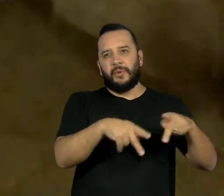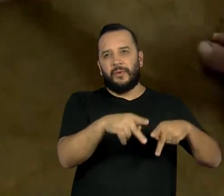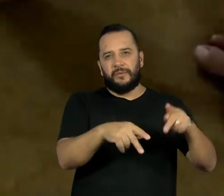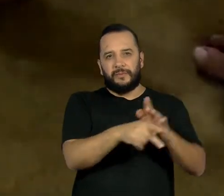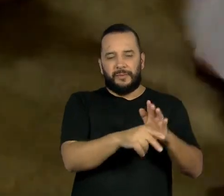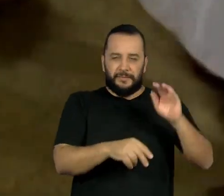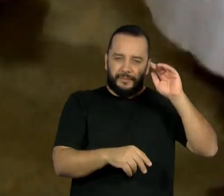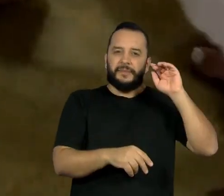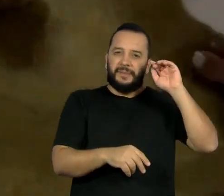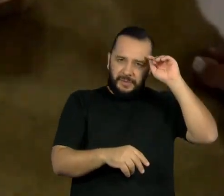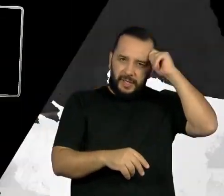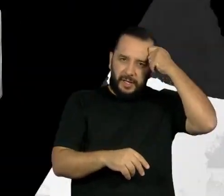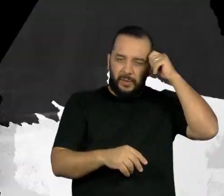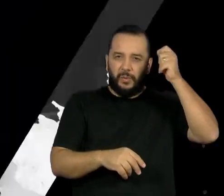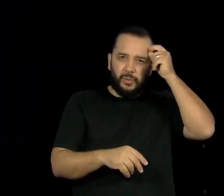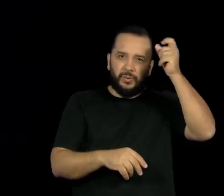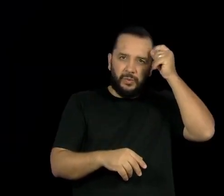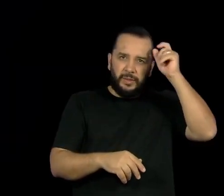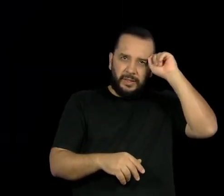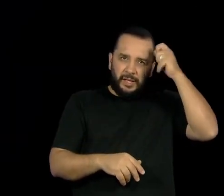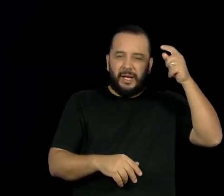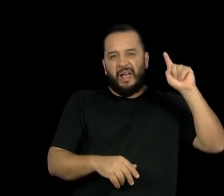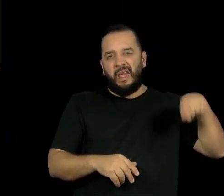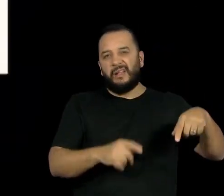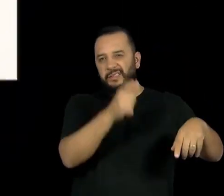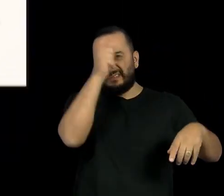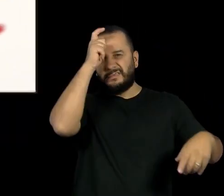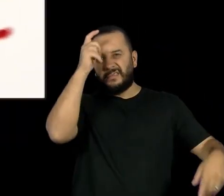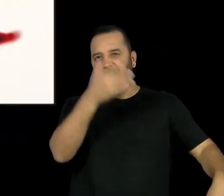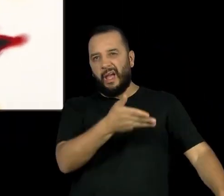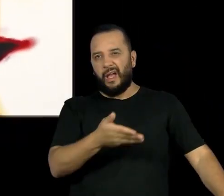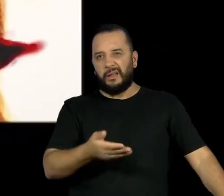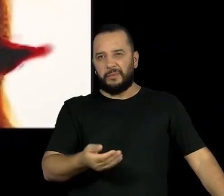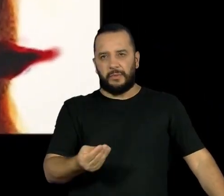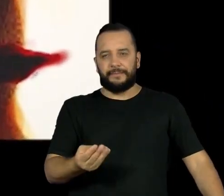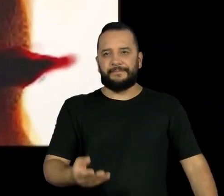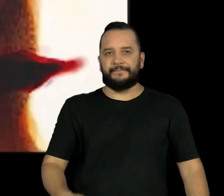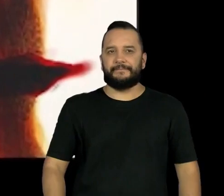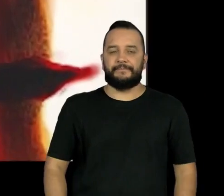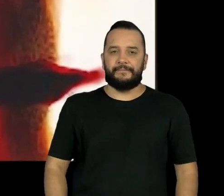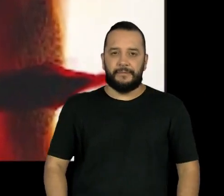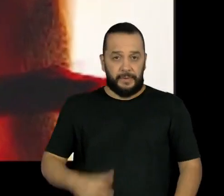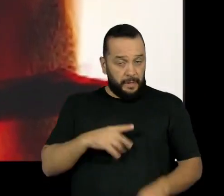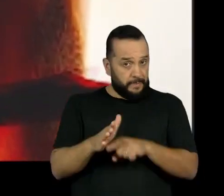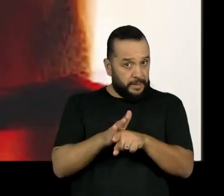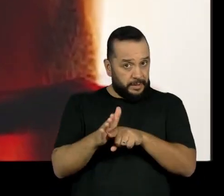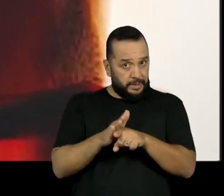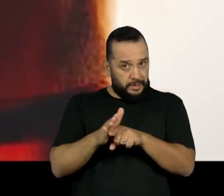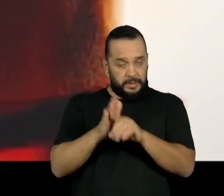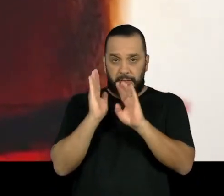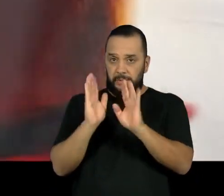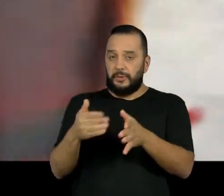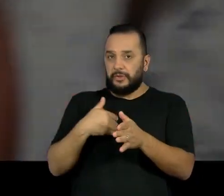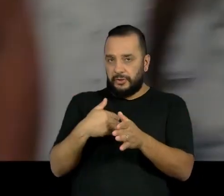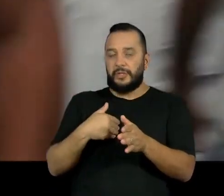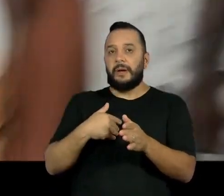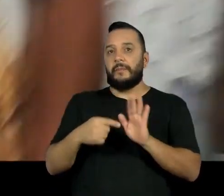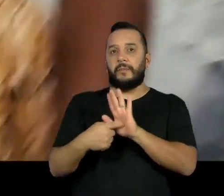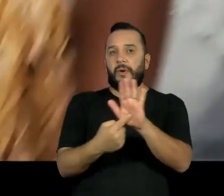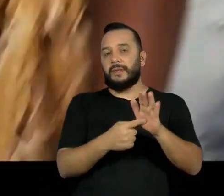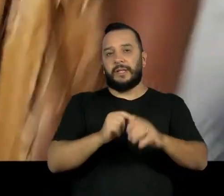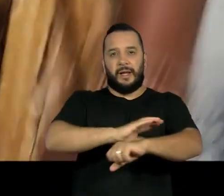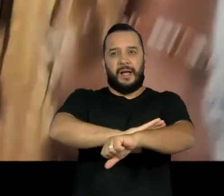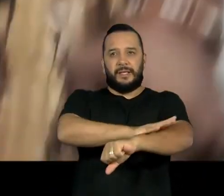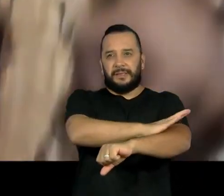como algo demoníaco. Segundo pesquisas realizadas por estudiosos, o racismo está diretamente ligado